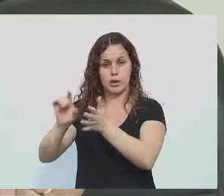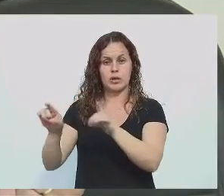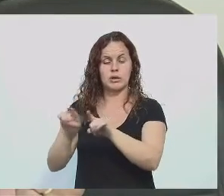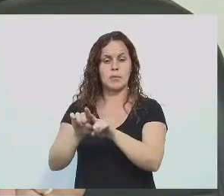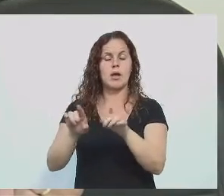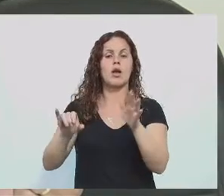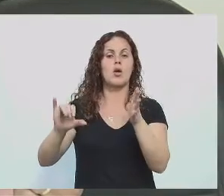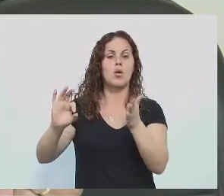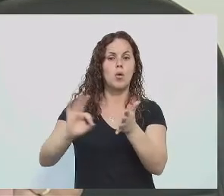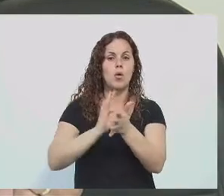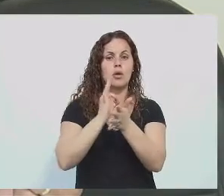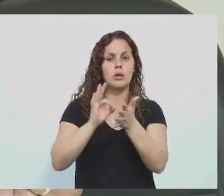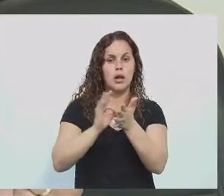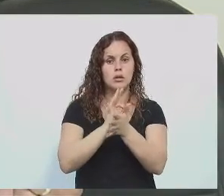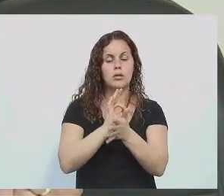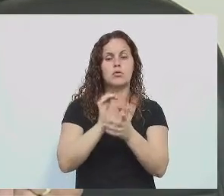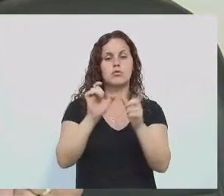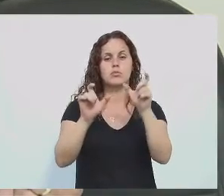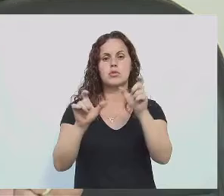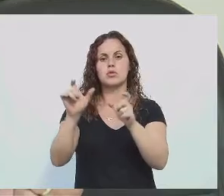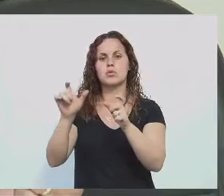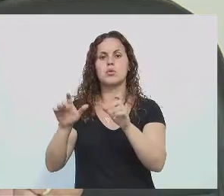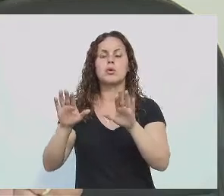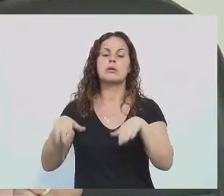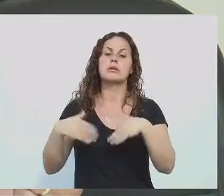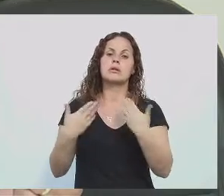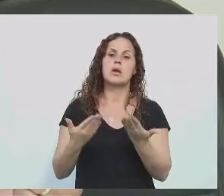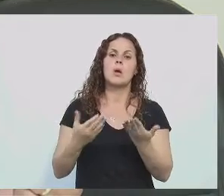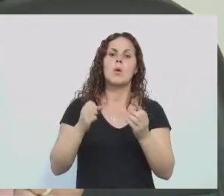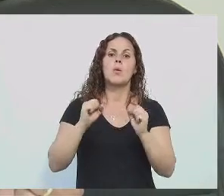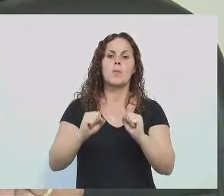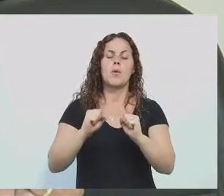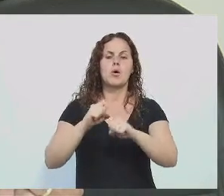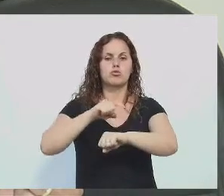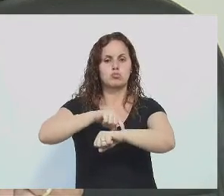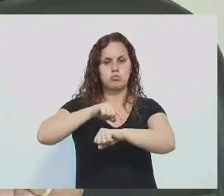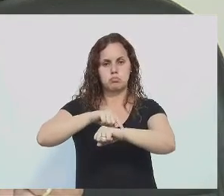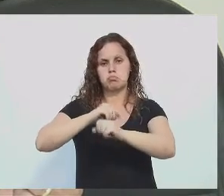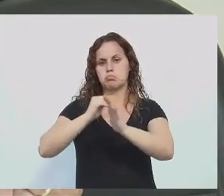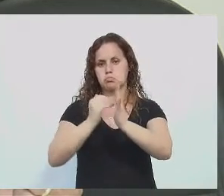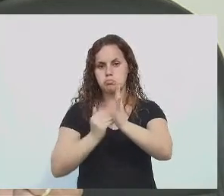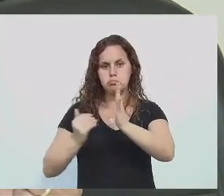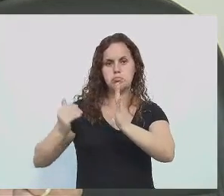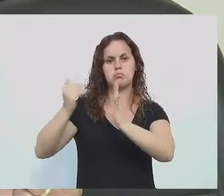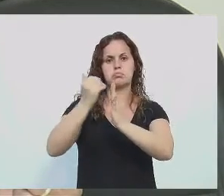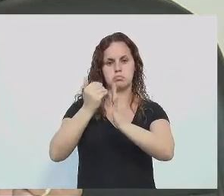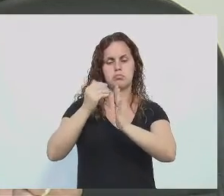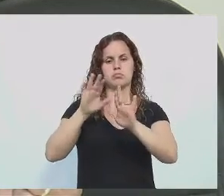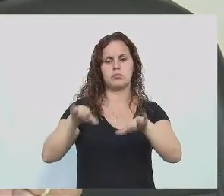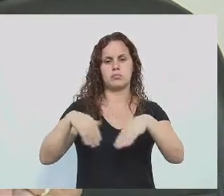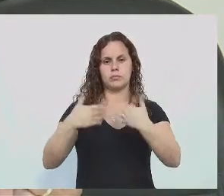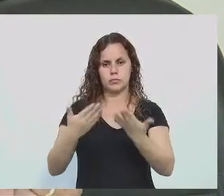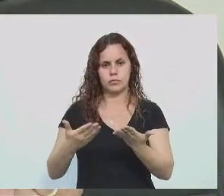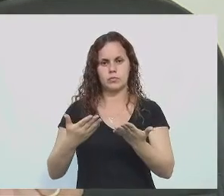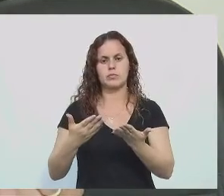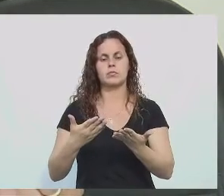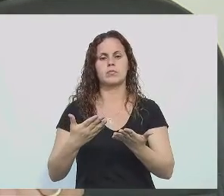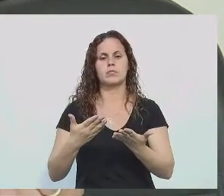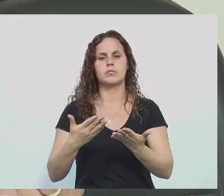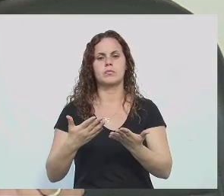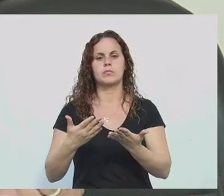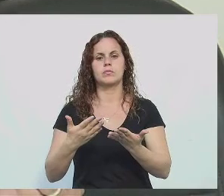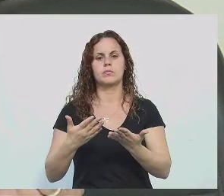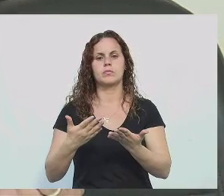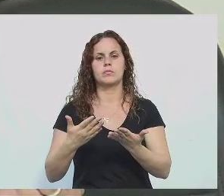com duração de 12 meses, podendo ser prorrogada. Ante o exposto, em virtude dos riscos ao